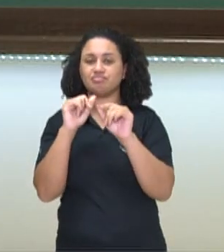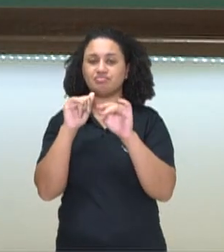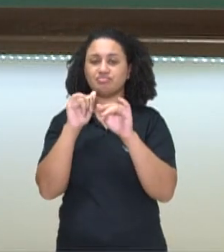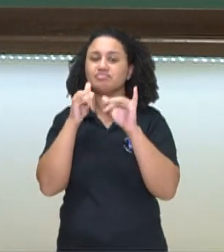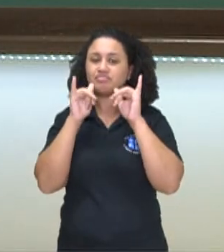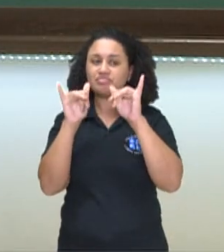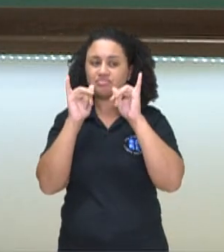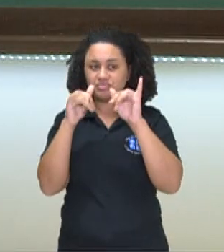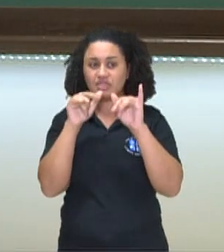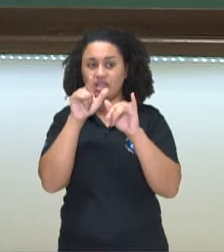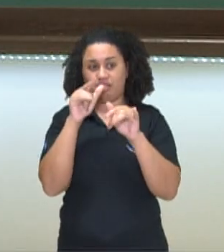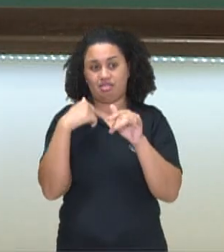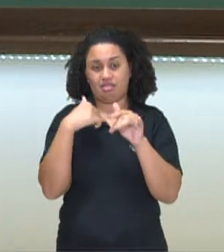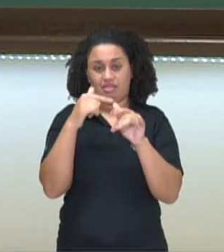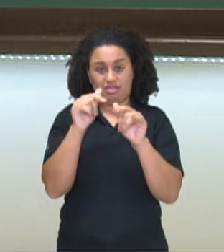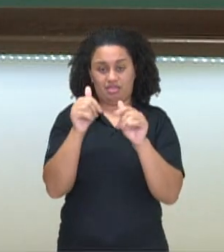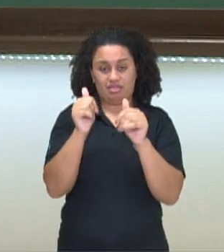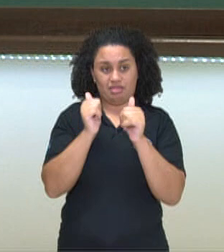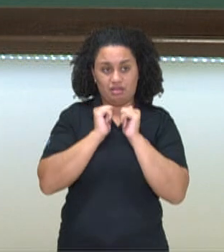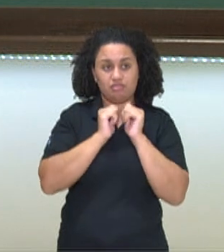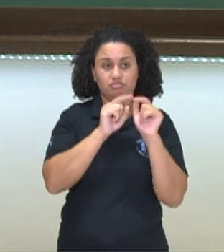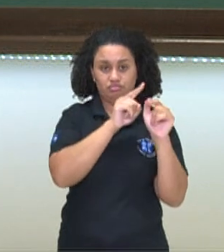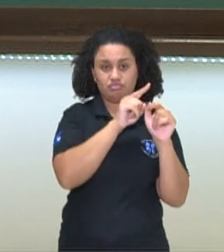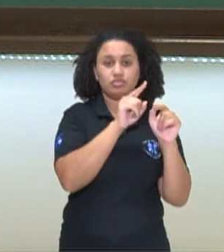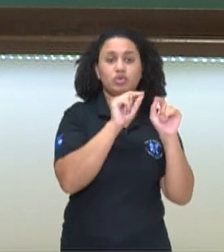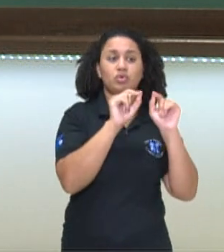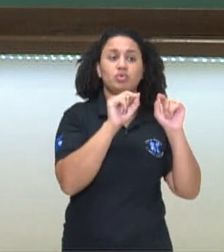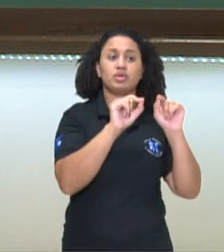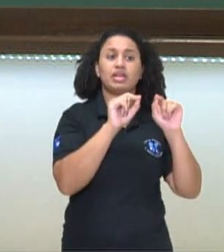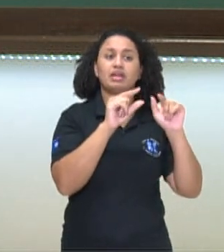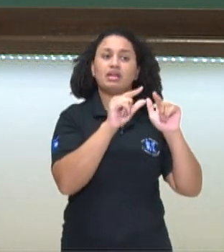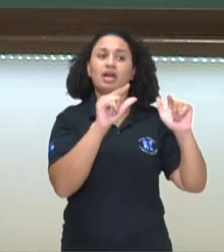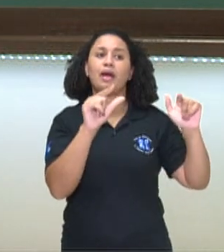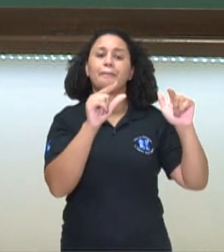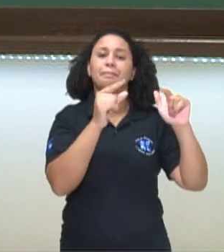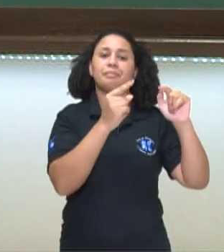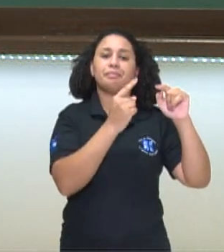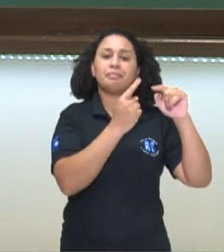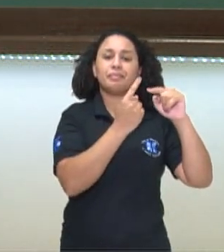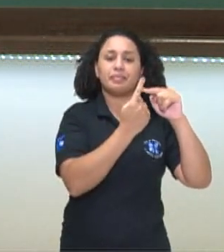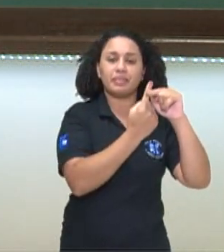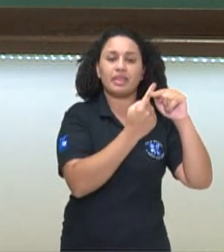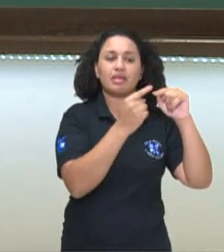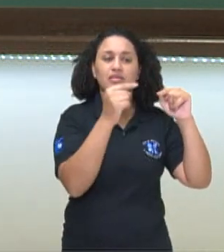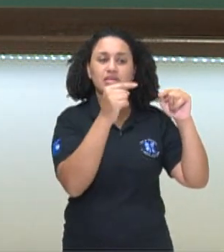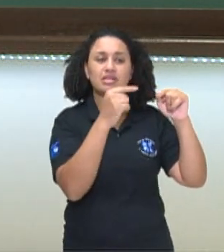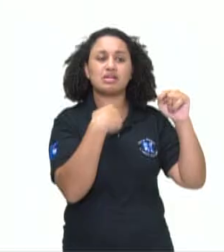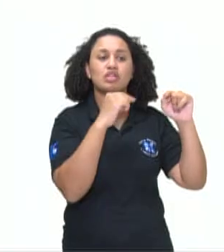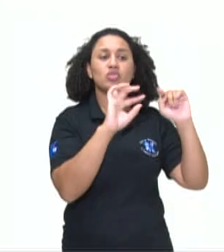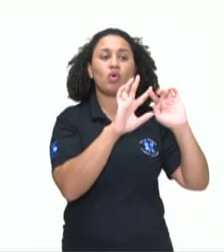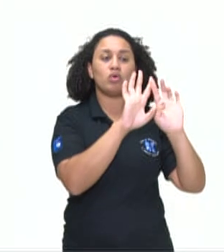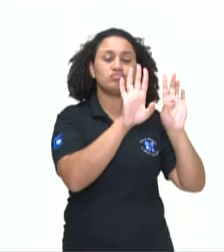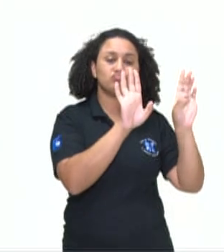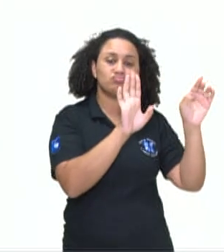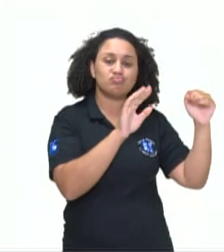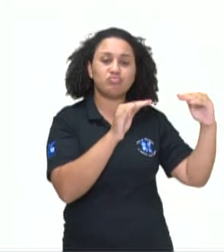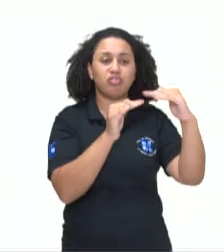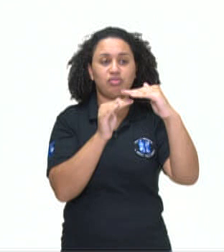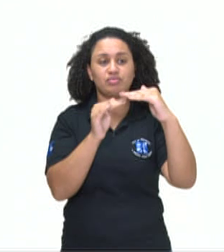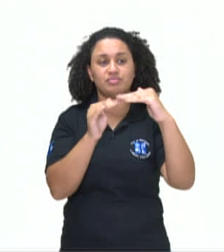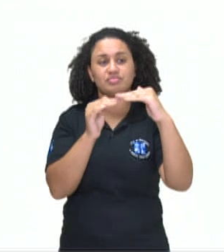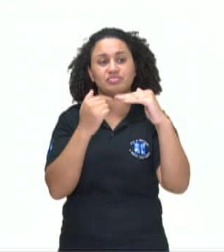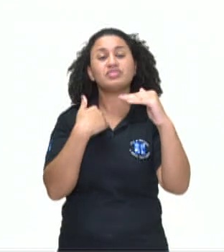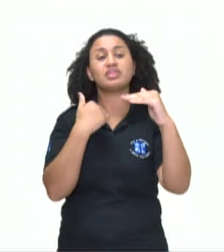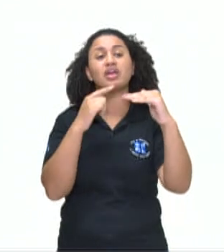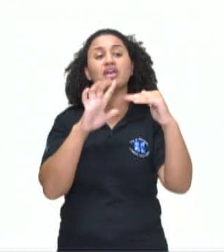corpo condutor está neutro, os seus vetores de polos elétricos se orientam de tal forma que